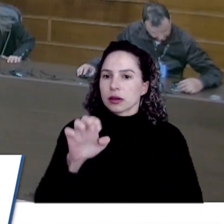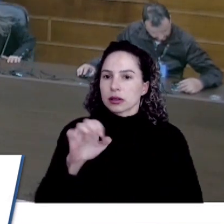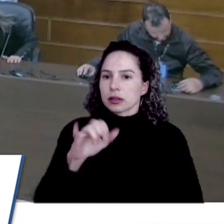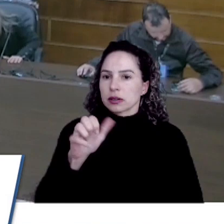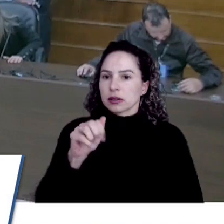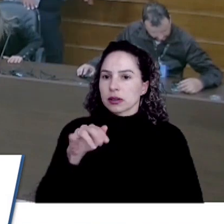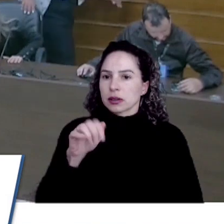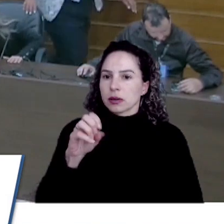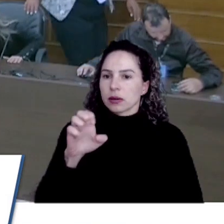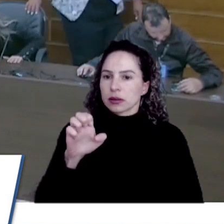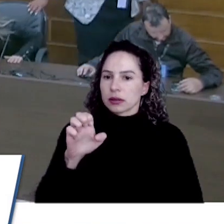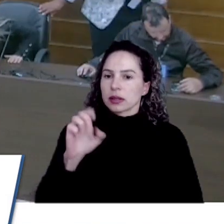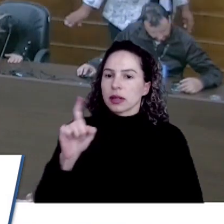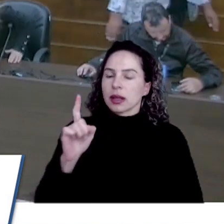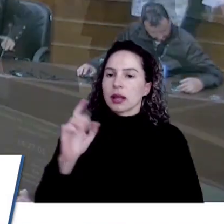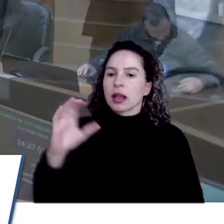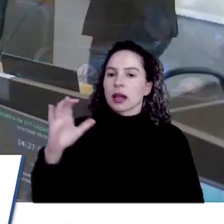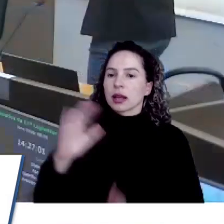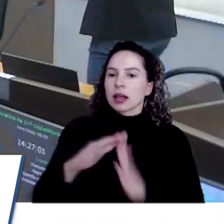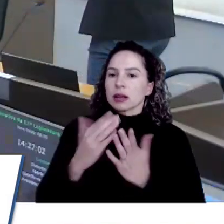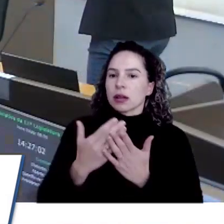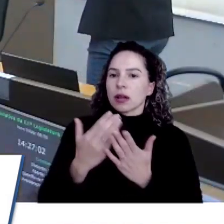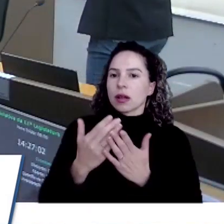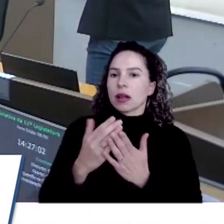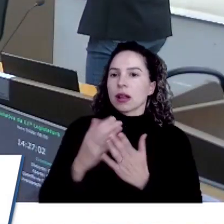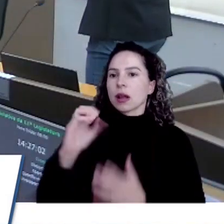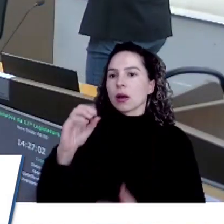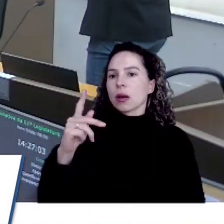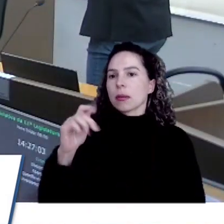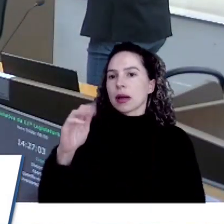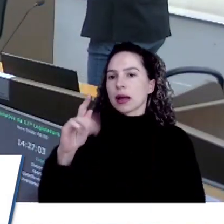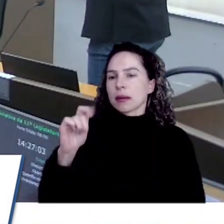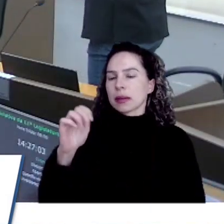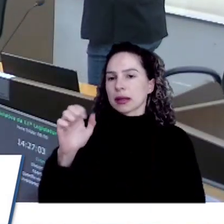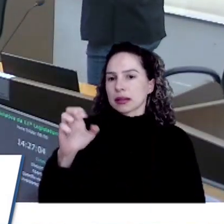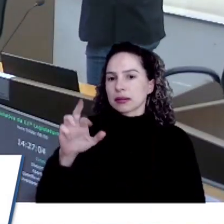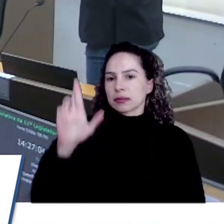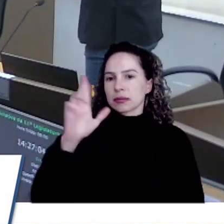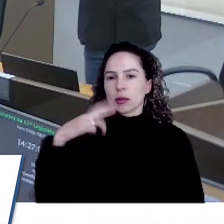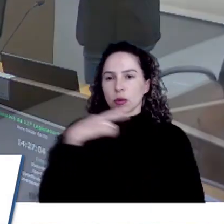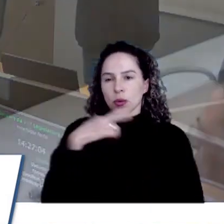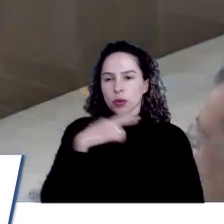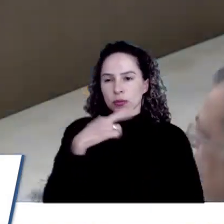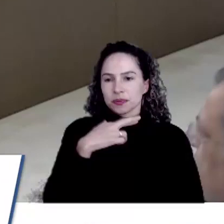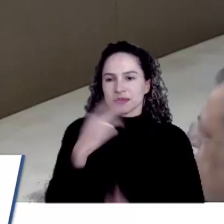Escola Residencial Copacabana. Autoria, vereador Ronaldo Carvalho.